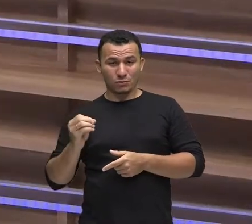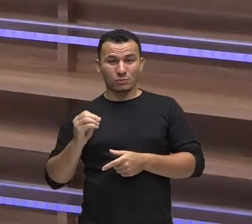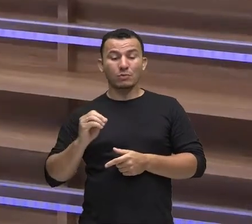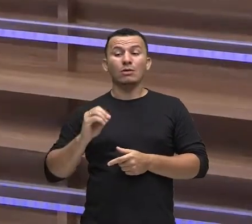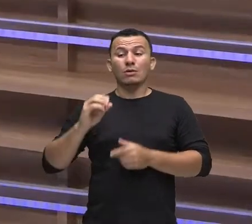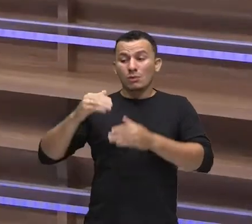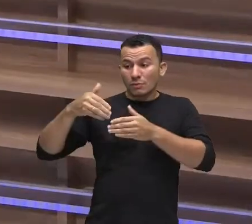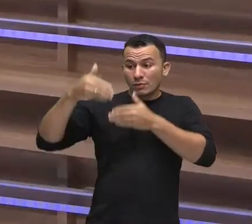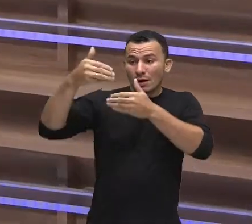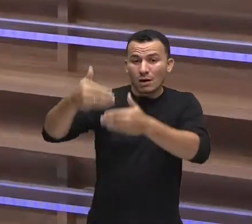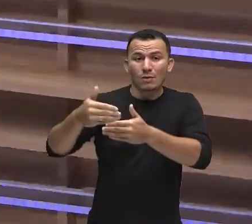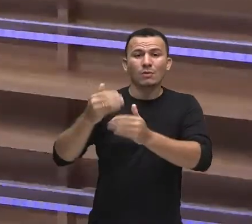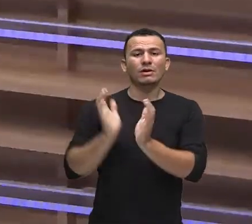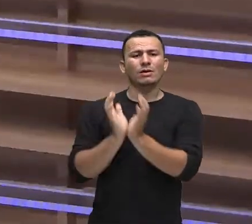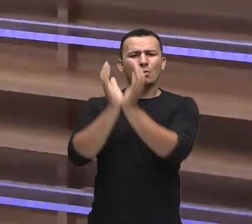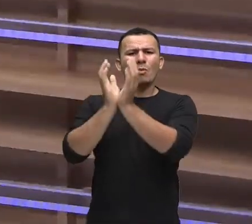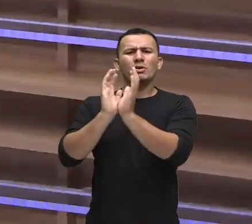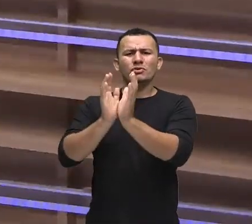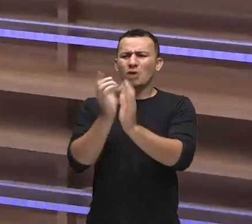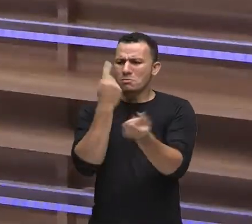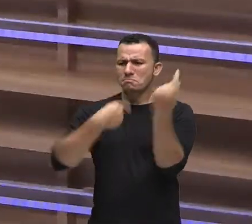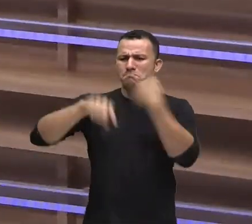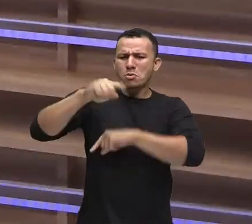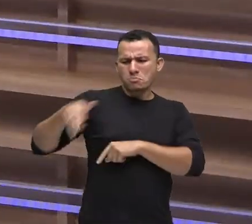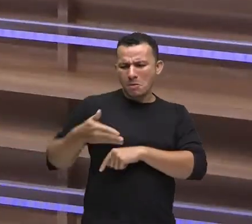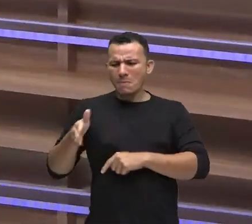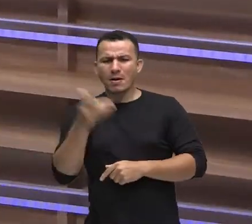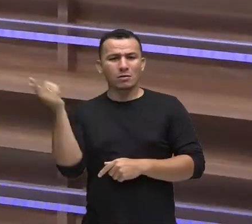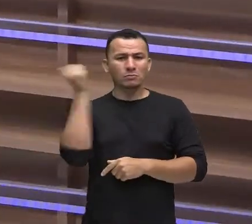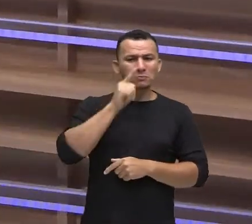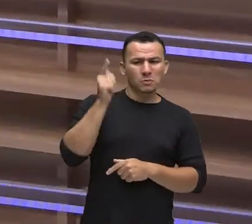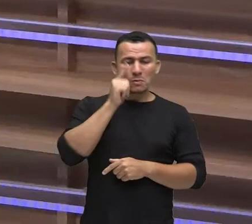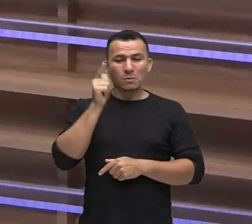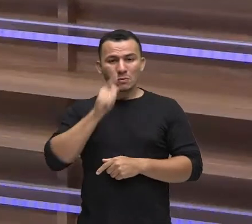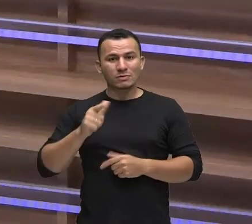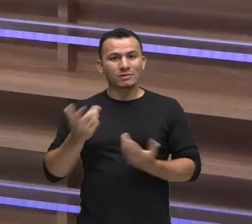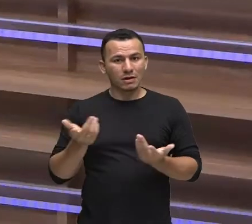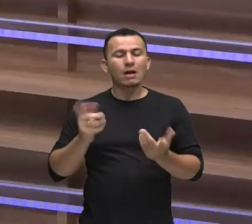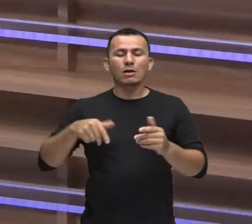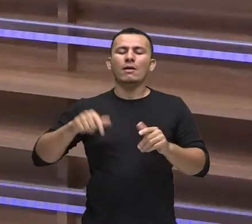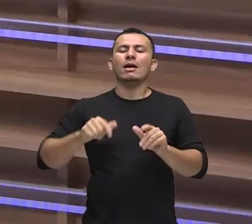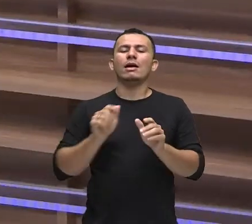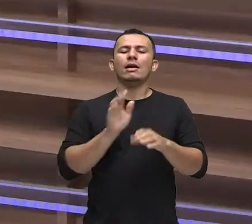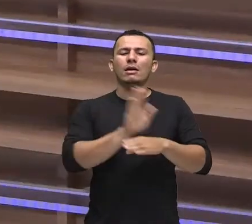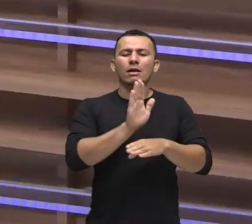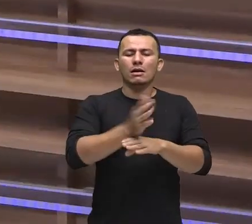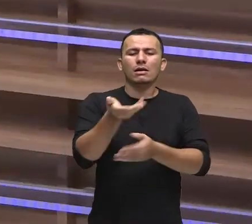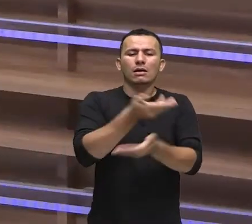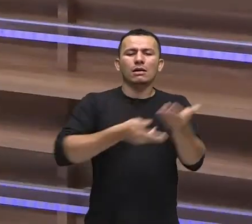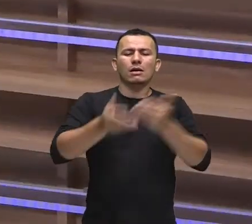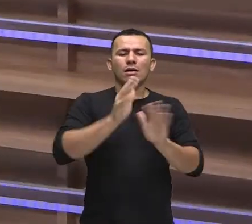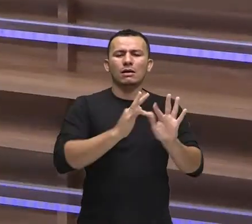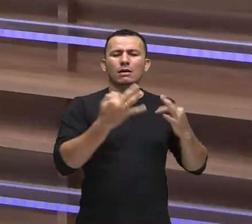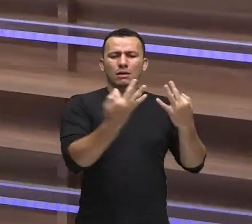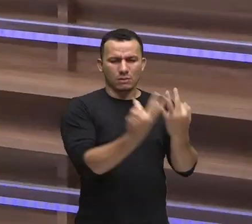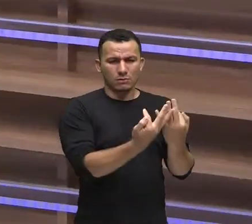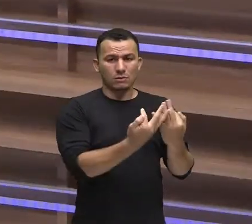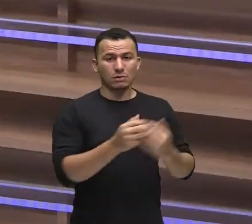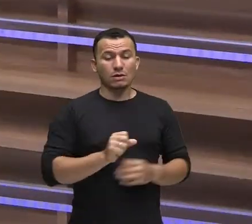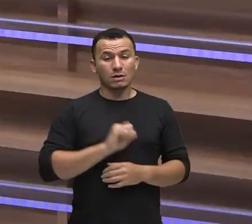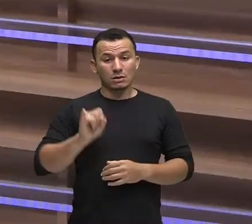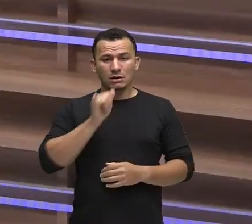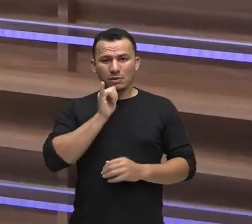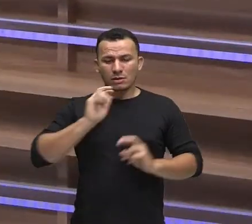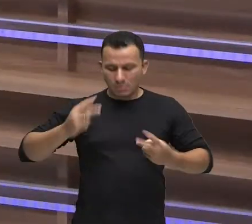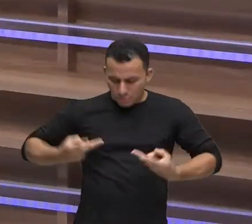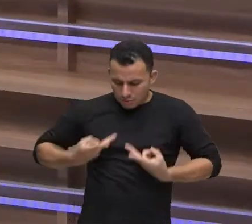veio com tudo, mas o conceito de tratar-se enquanto família, eu gosto de falar isso, né? Que se nós nos olharmos